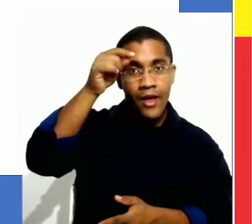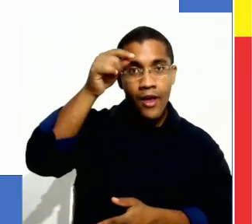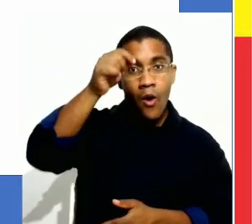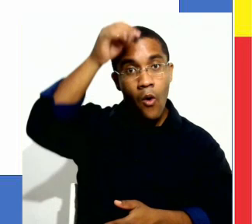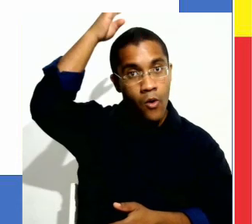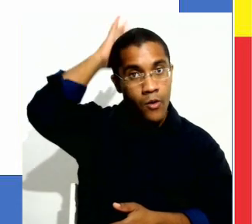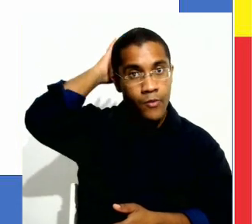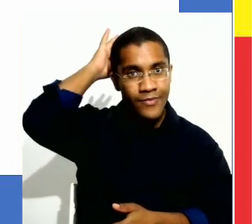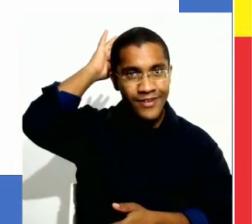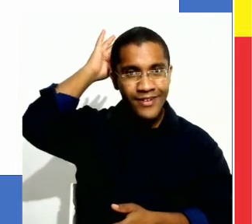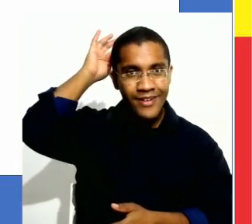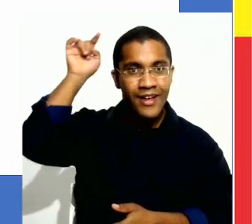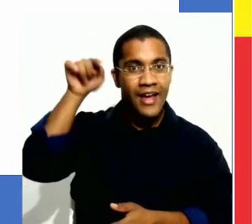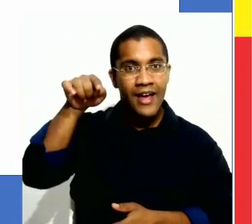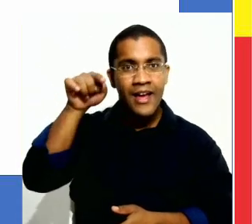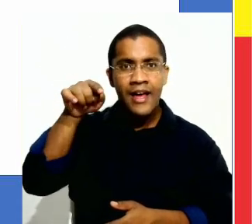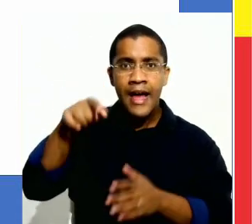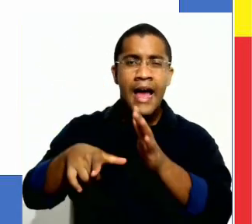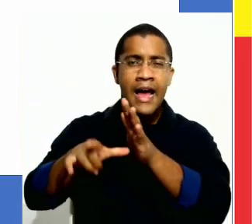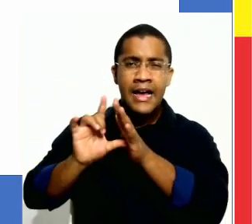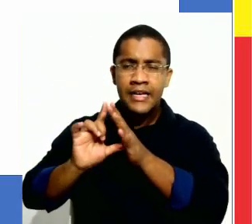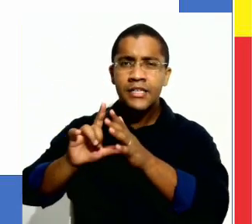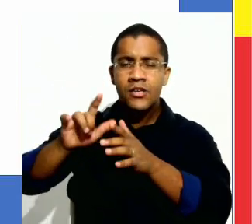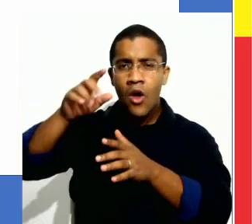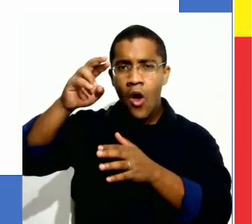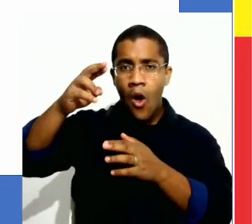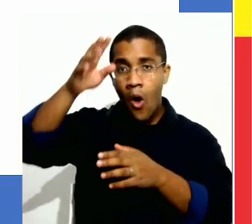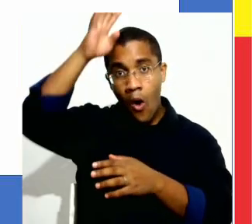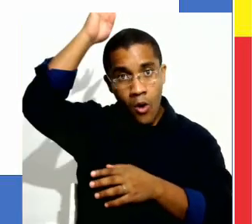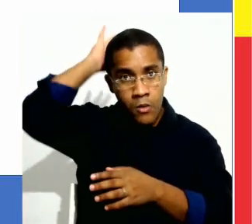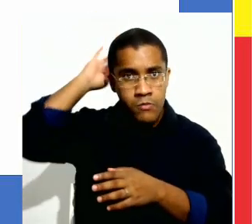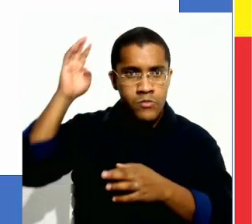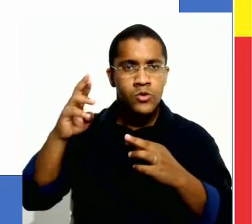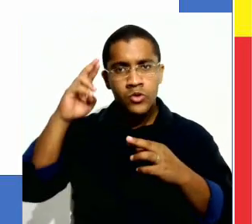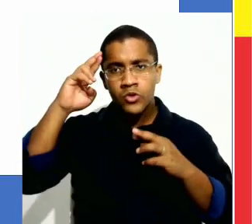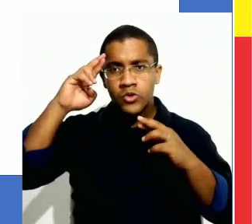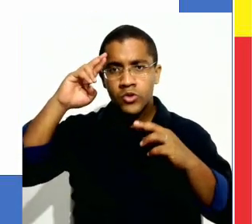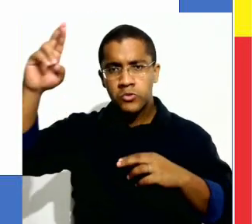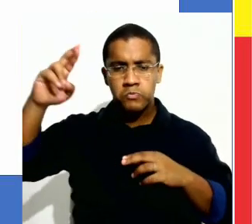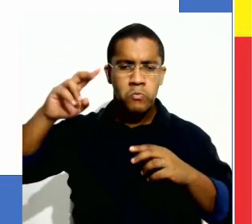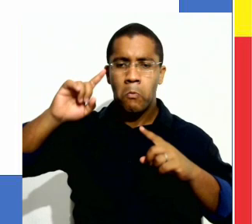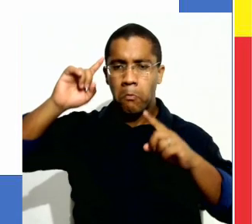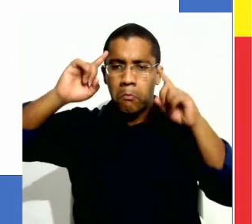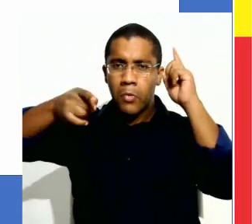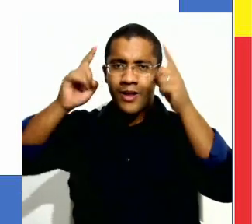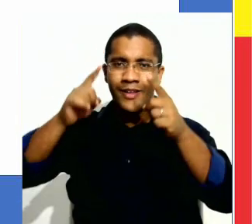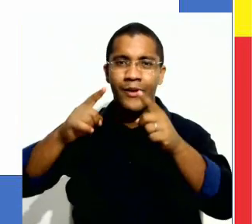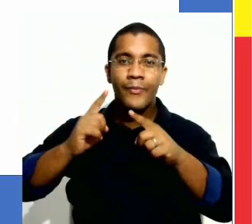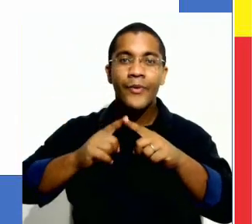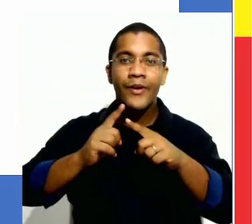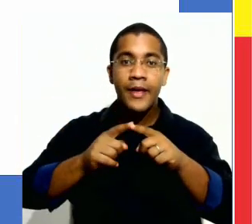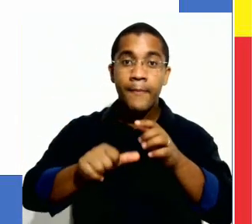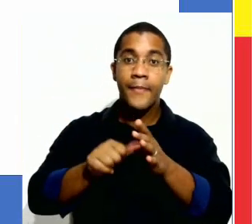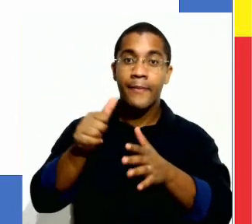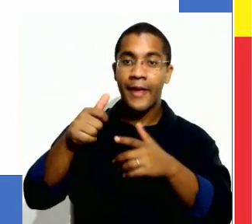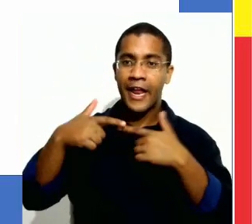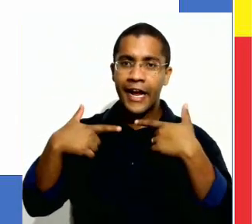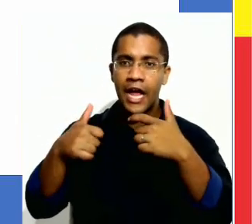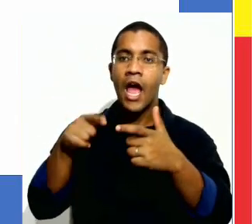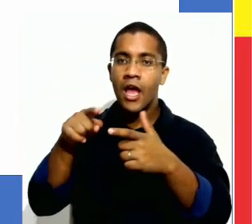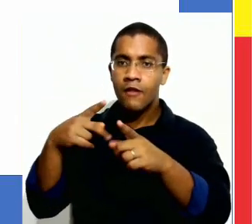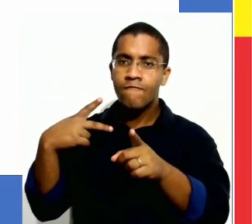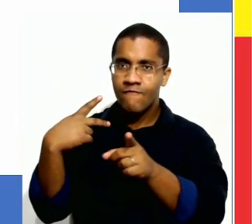Roma controlava o Mediterrâneo. Em virtude da vitória na Primeira Guerra Púnica,